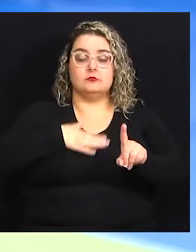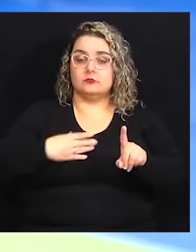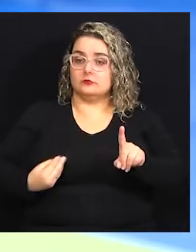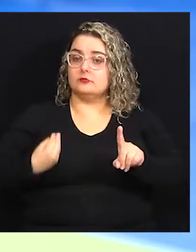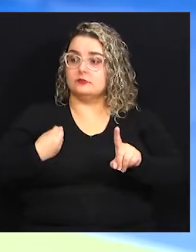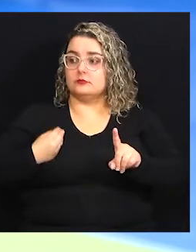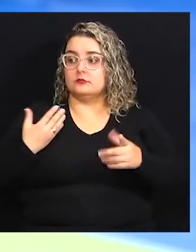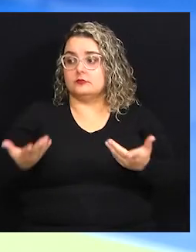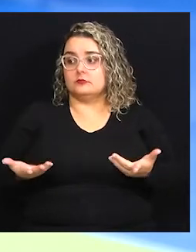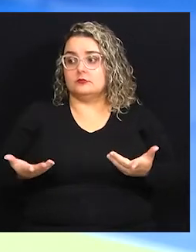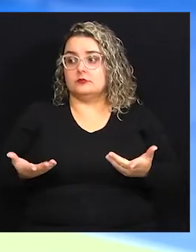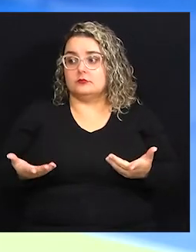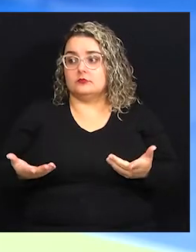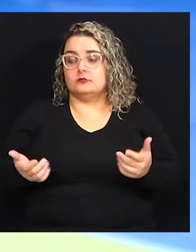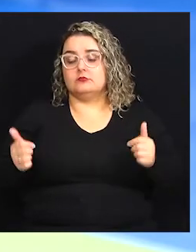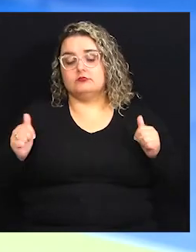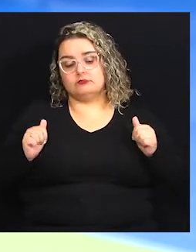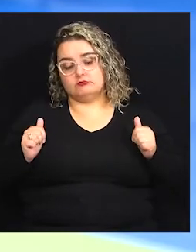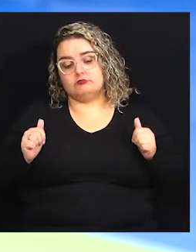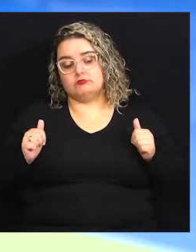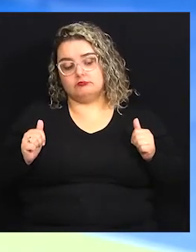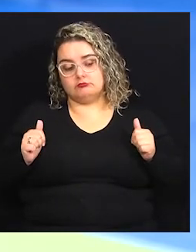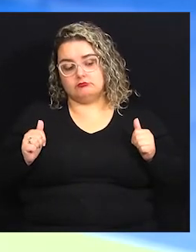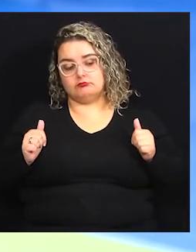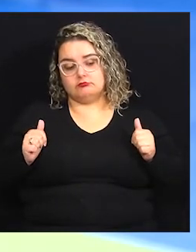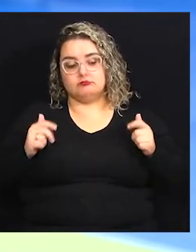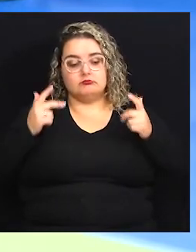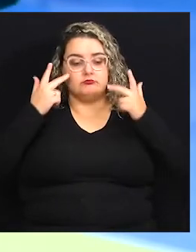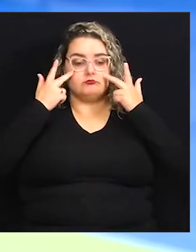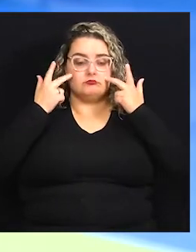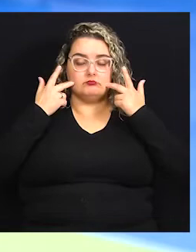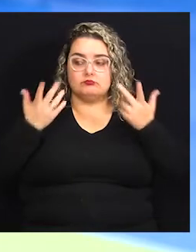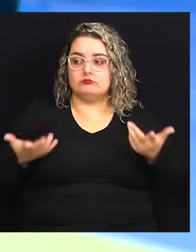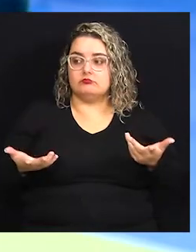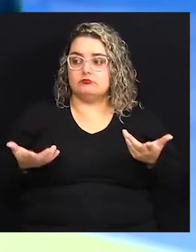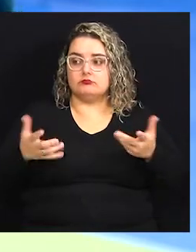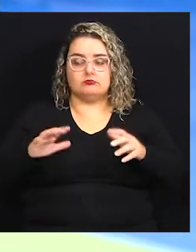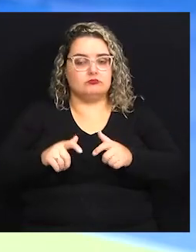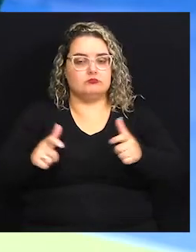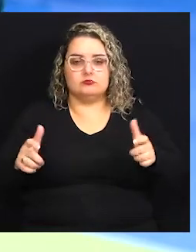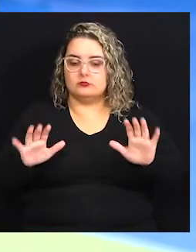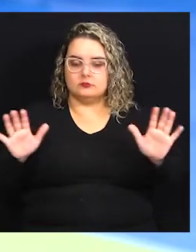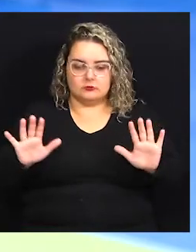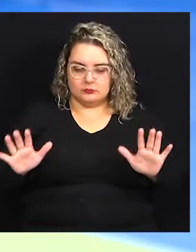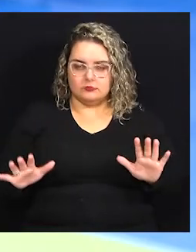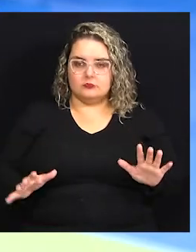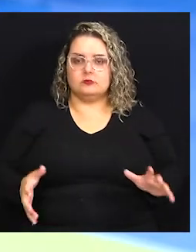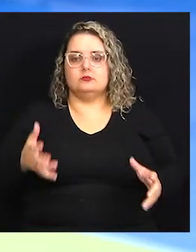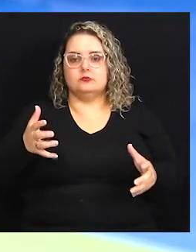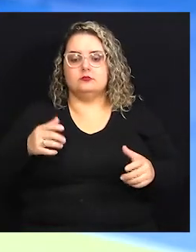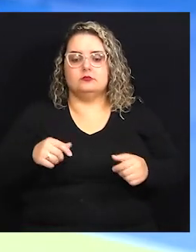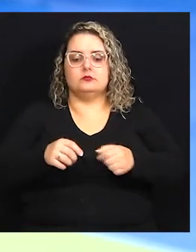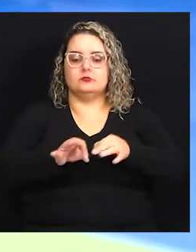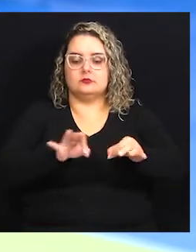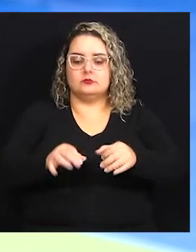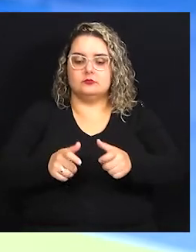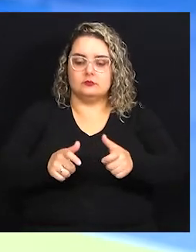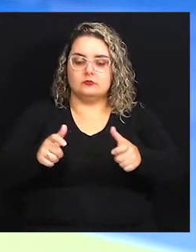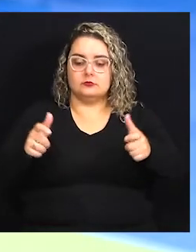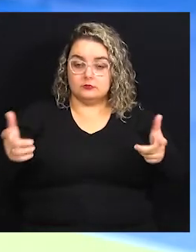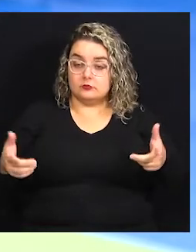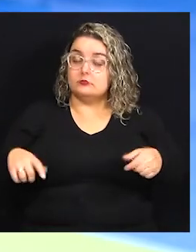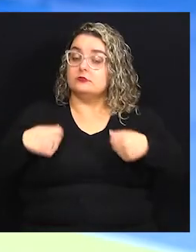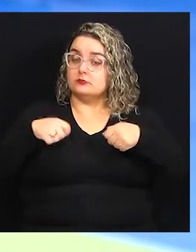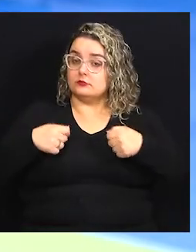minha vida. Senão a gente sempre vai ficar num projeto normal, não vai querer crescer não. E eu procuro fazer com que o projeto